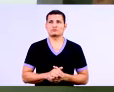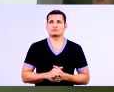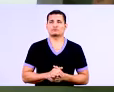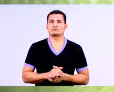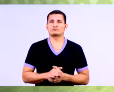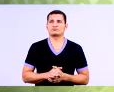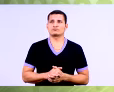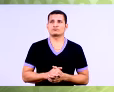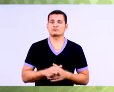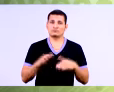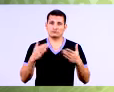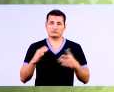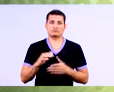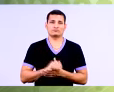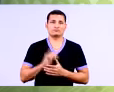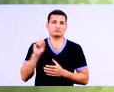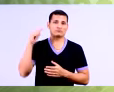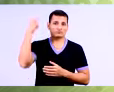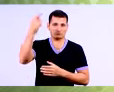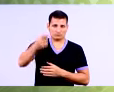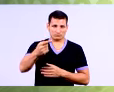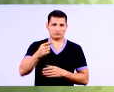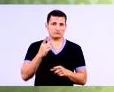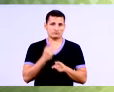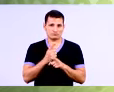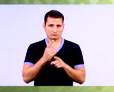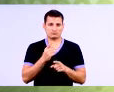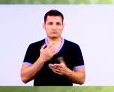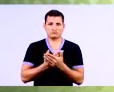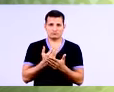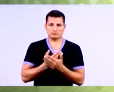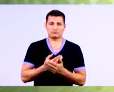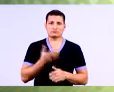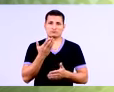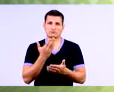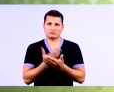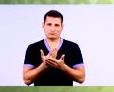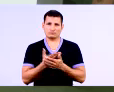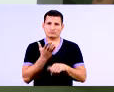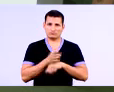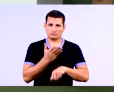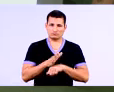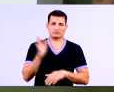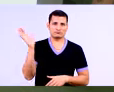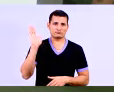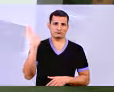Então, gente, nós nos vemos na próxima aula. Estudem, pratiquem e até mais.